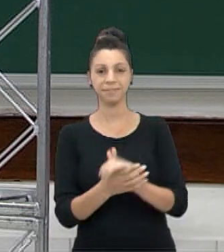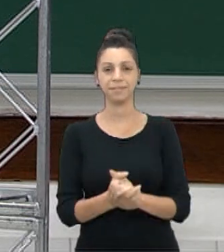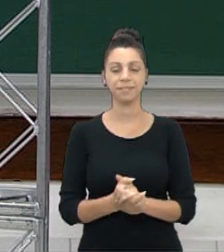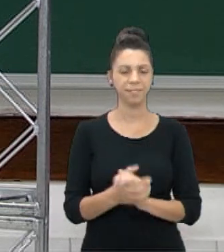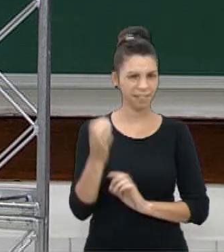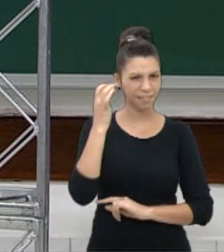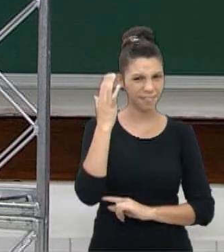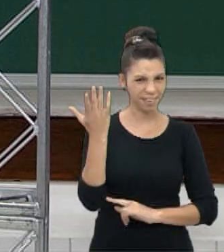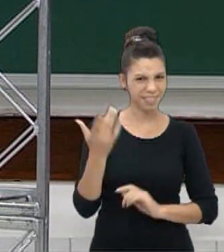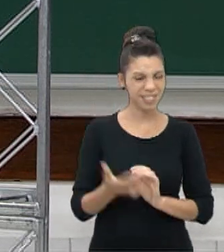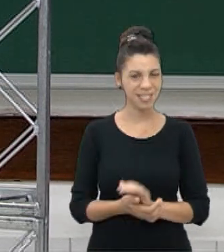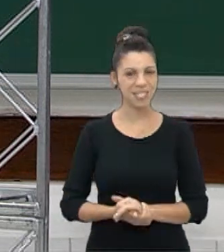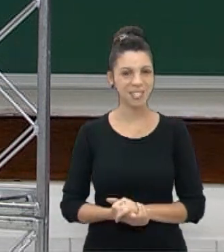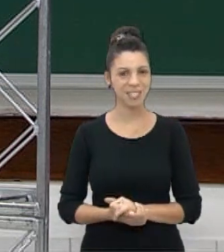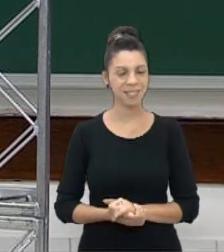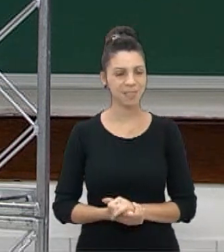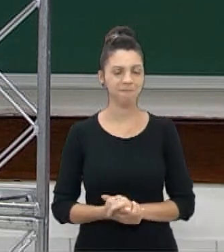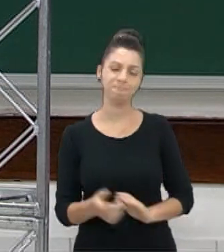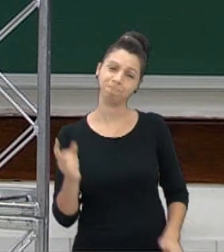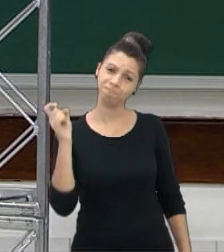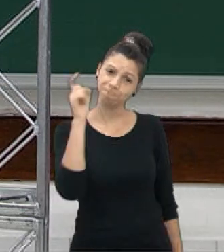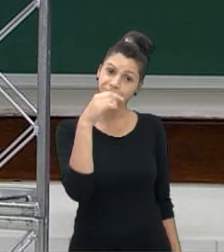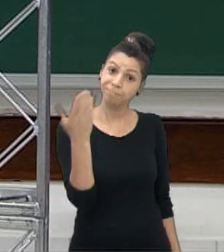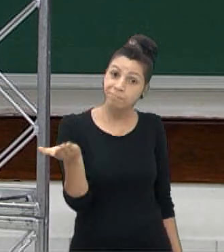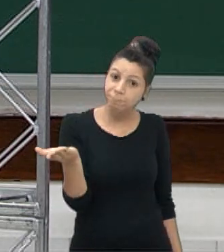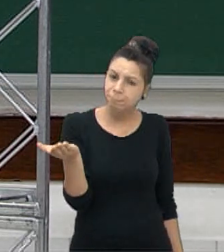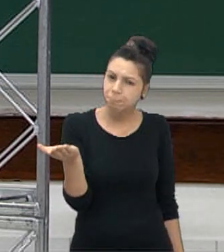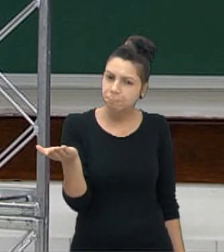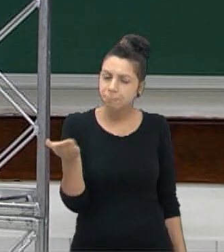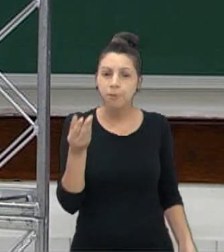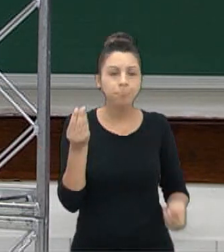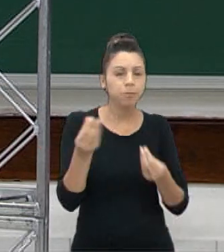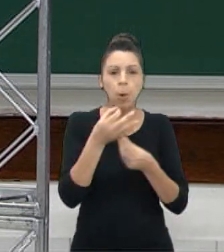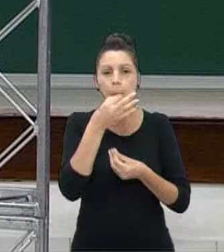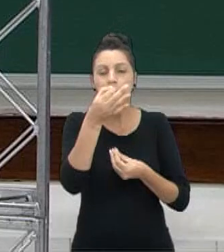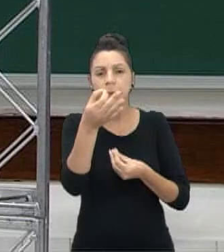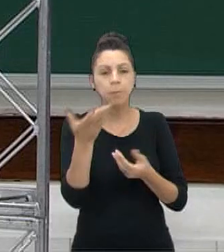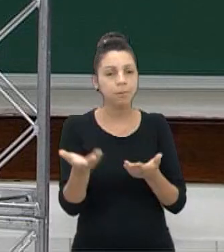Foi fácil? Foi difícil? O que você achou?